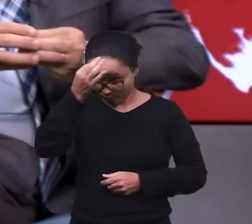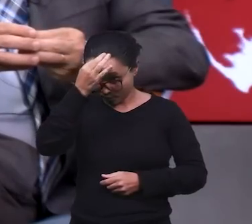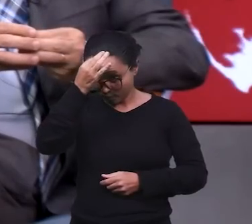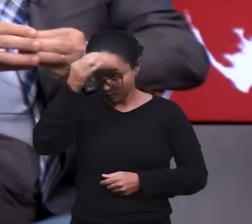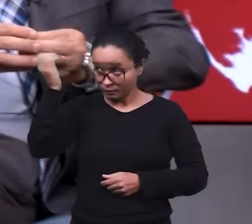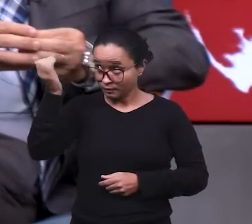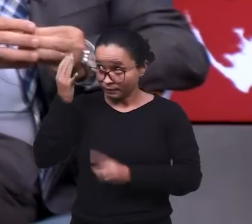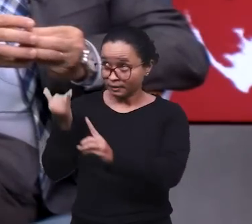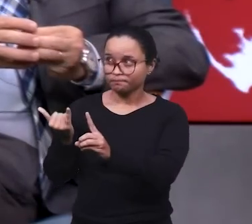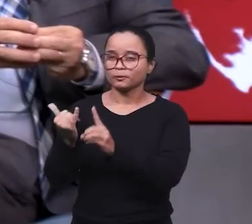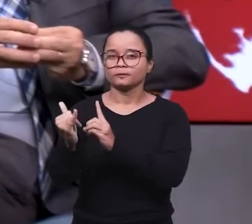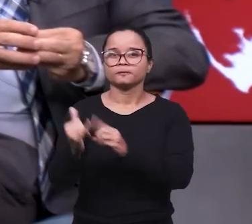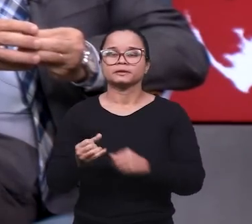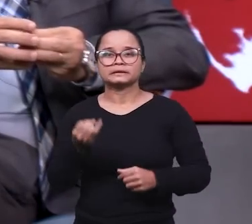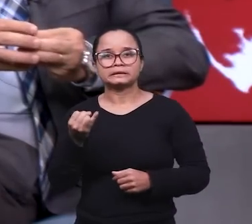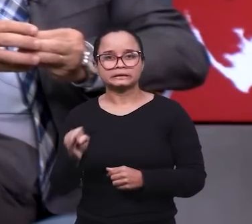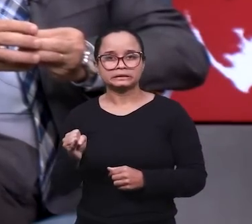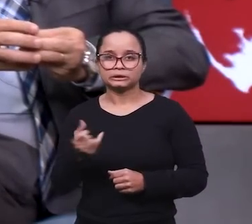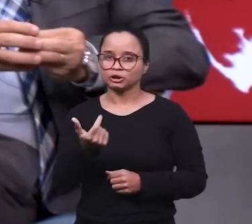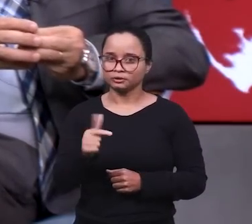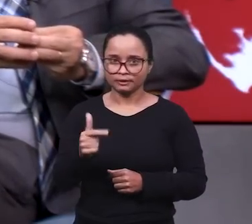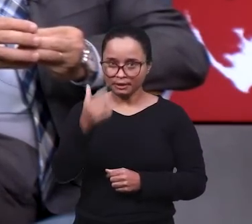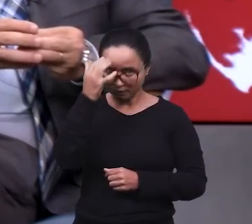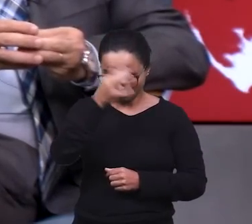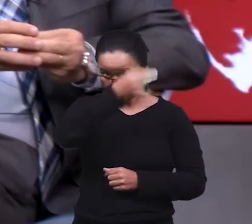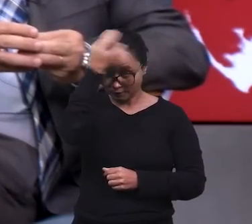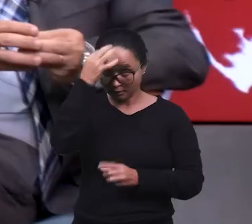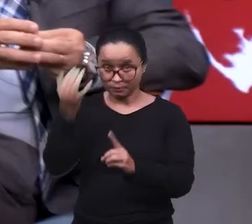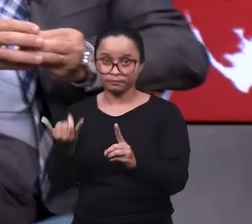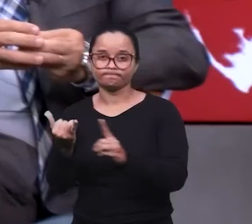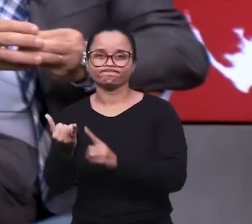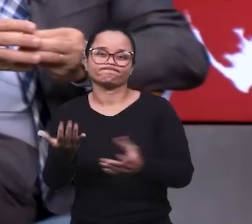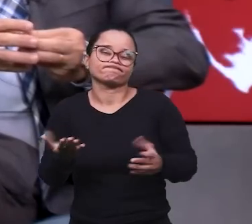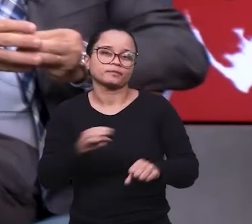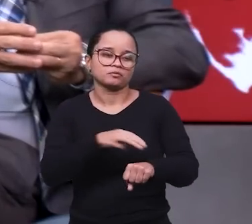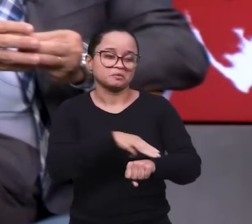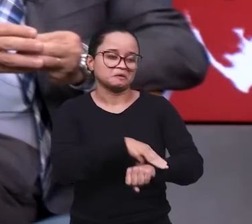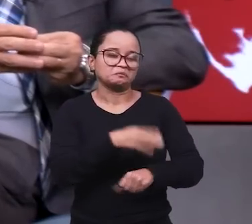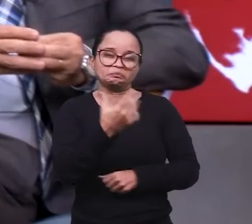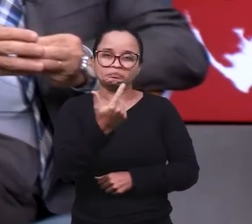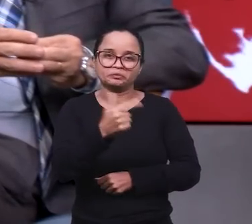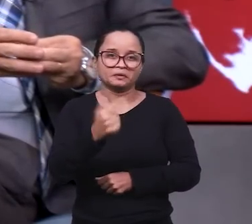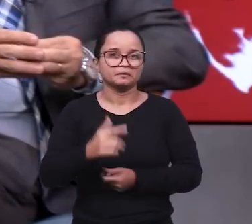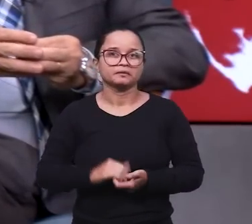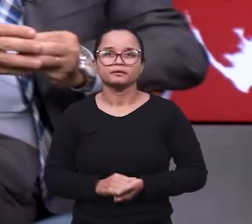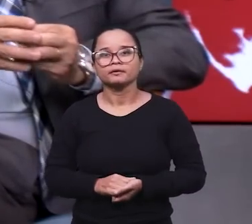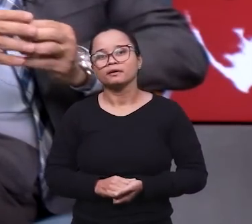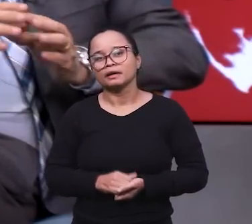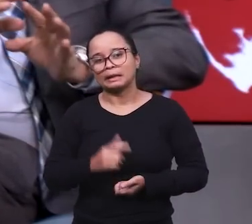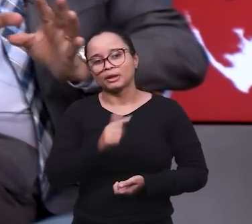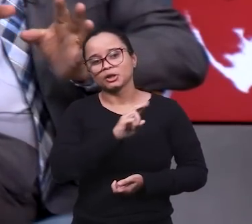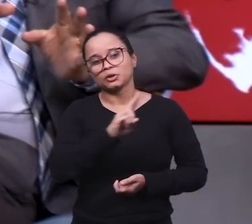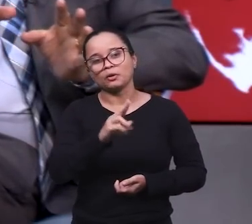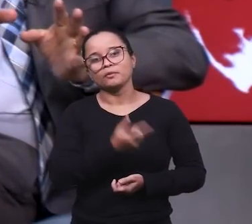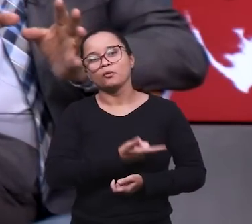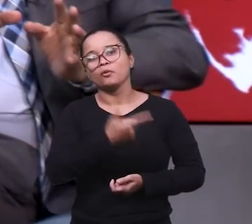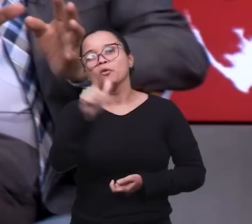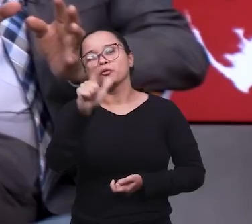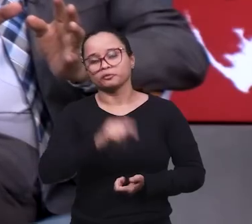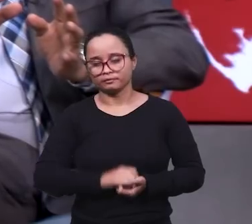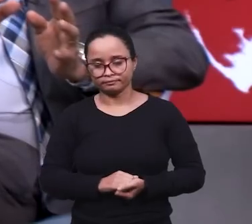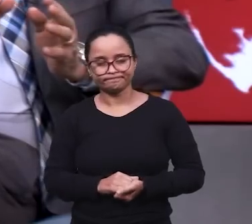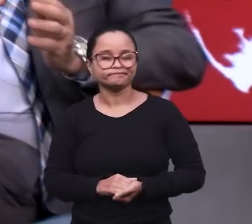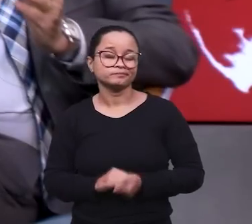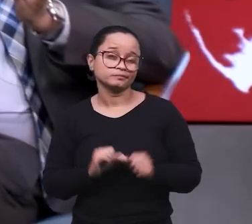profecia. Sem o espírito de profecia, esse ministério não existe. Ele pode ter outro nome e